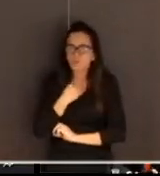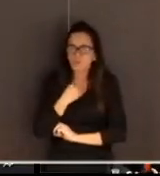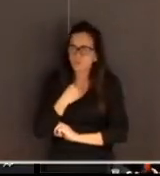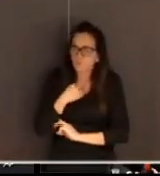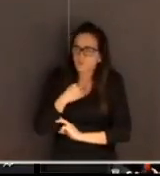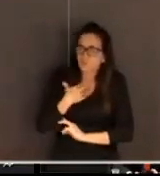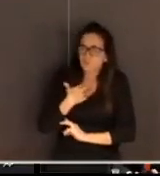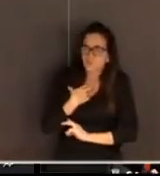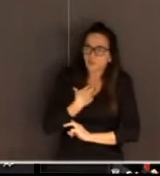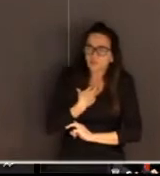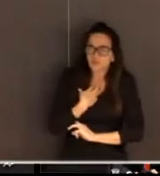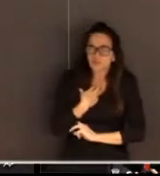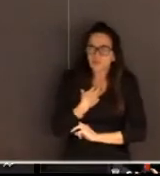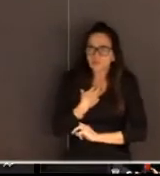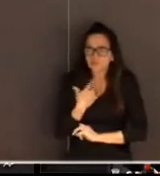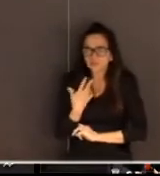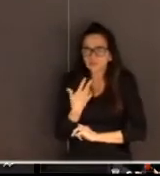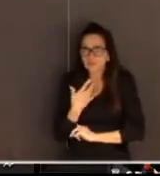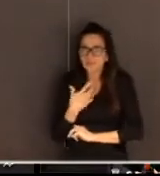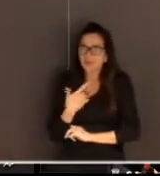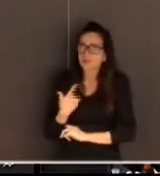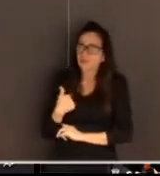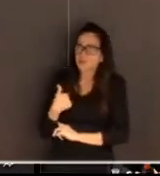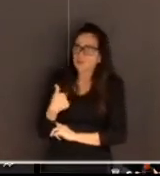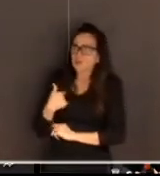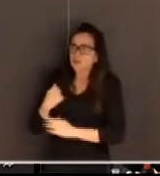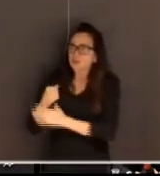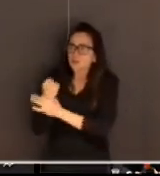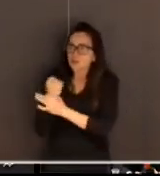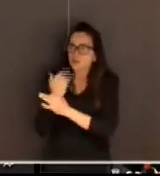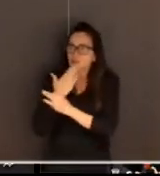sustentar um pedido de nulidade